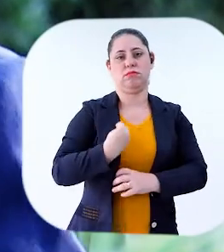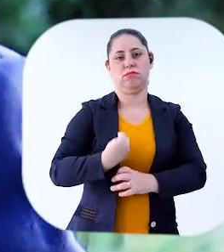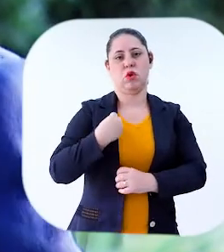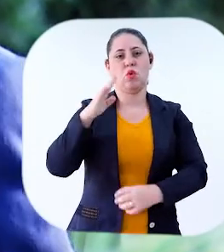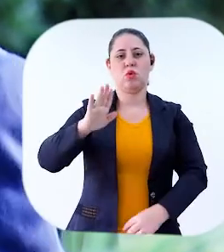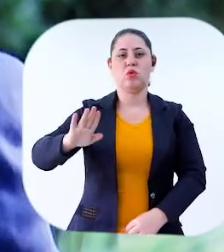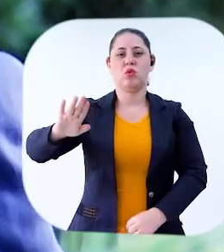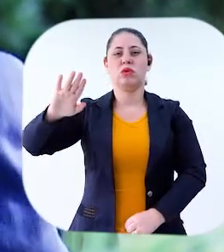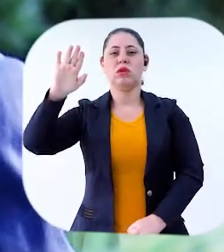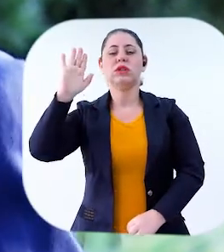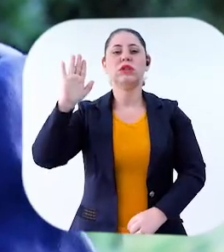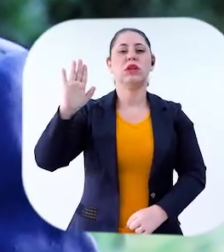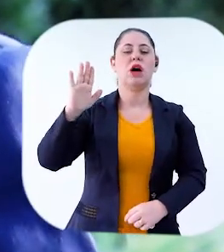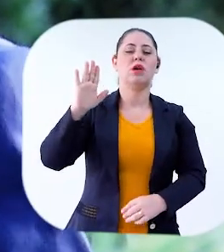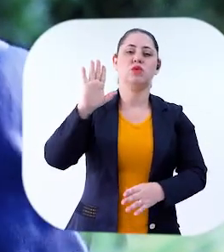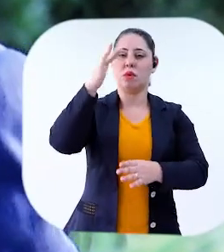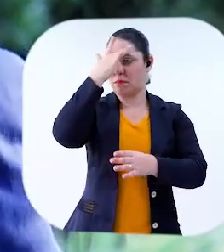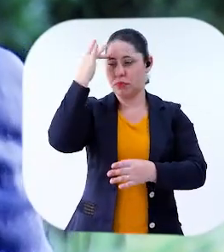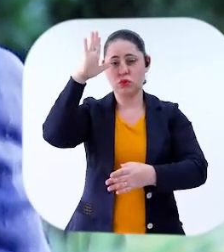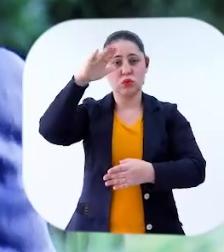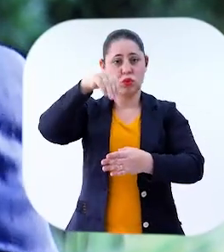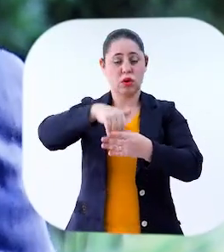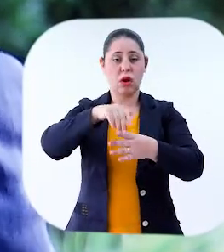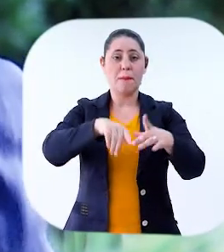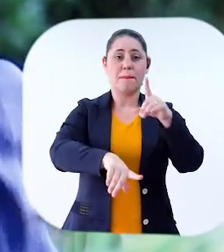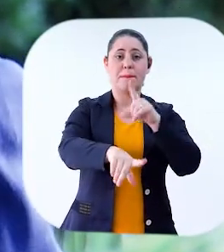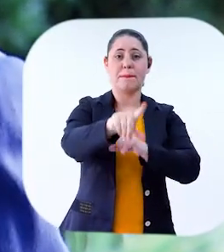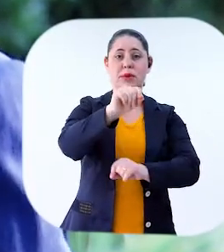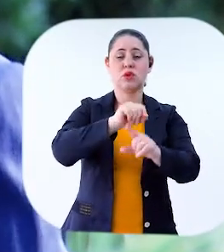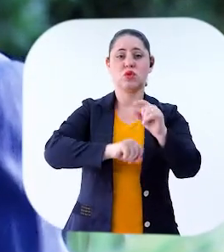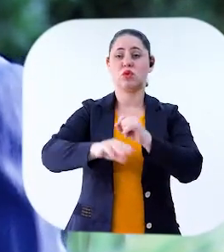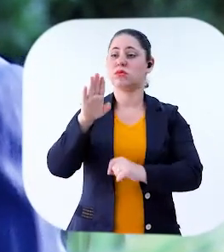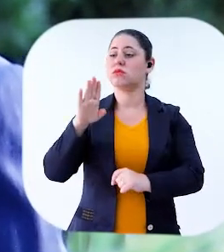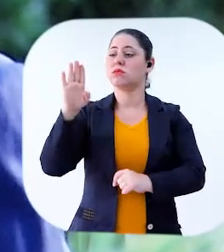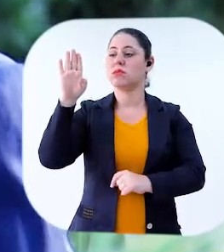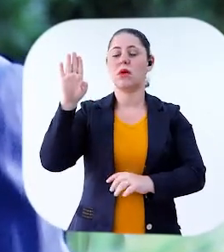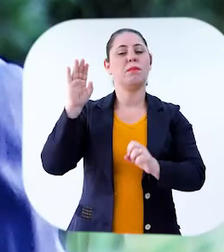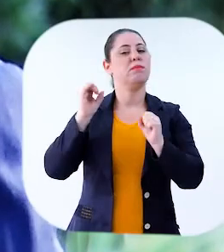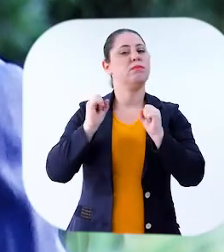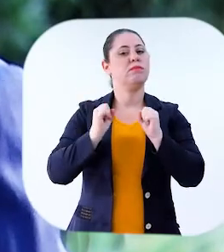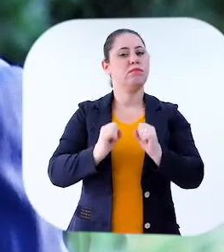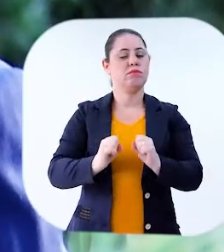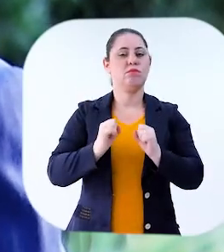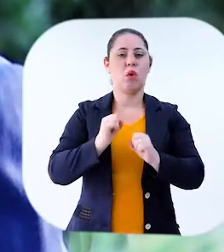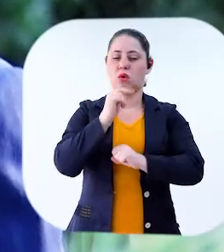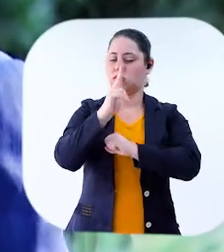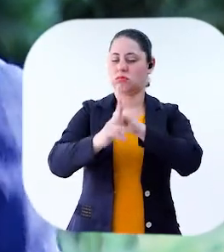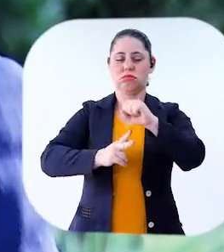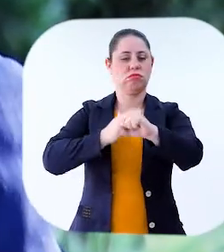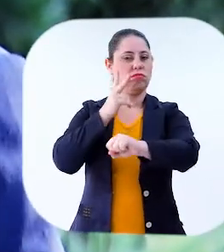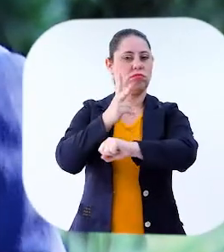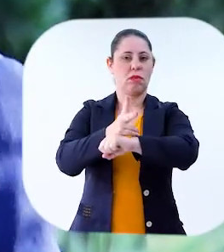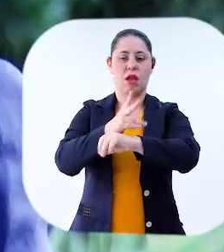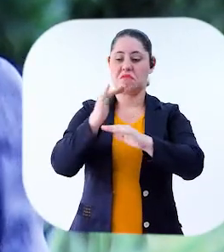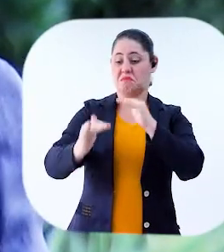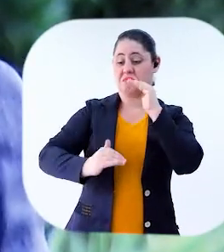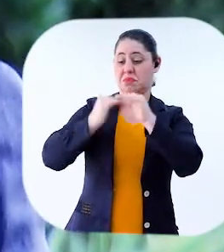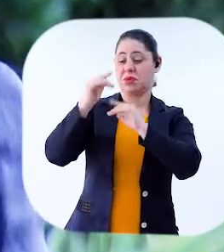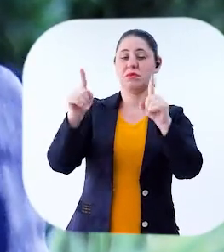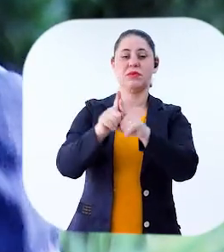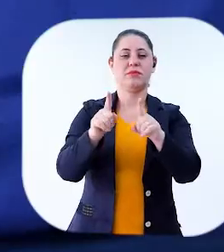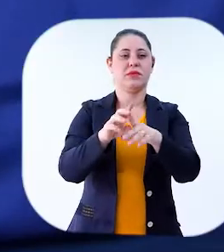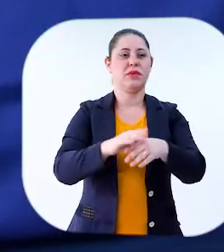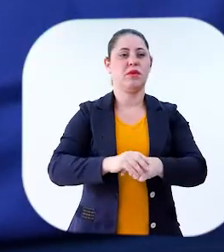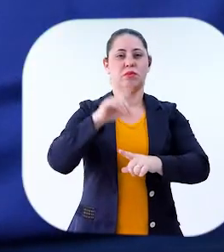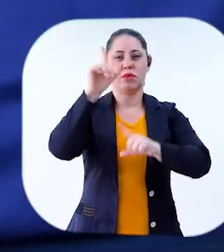presencialmente, né, os candidatos, os eleitores, para escolha dos candidatos, poderá ser feita de forma virtual. Um grande avanço